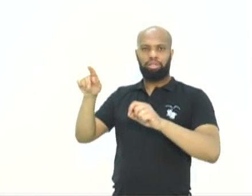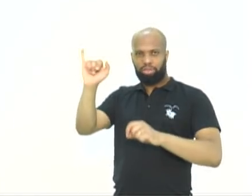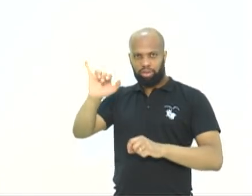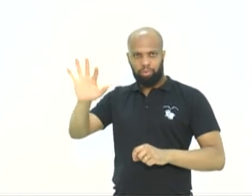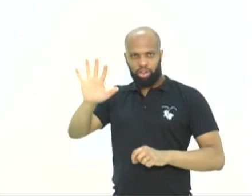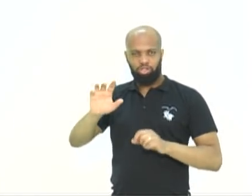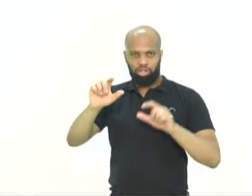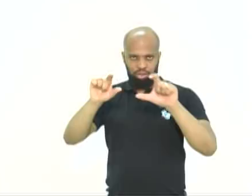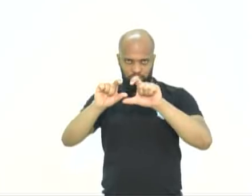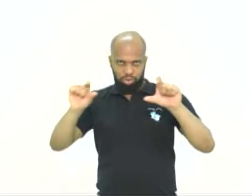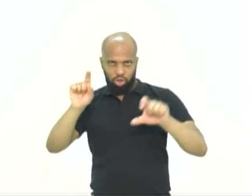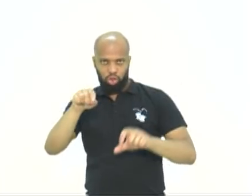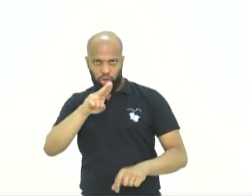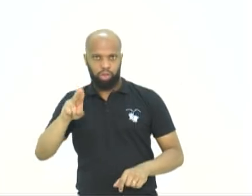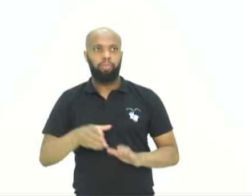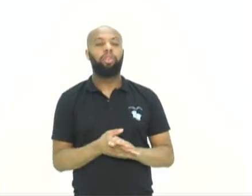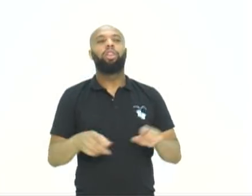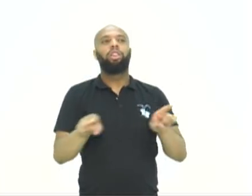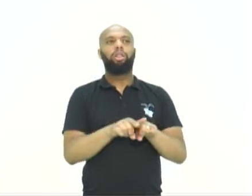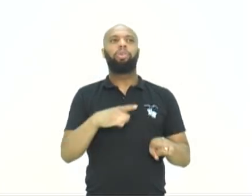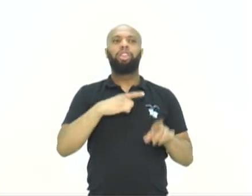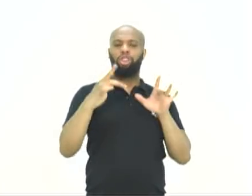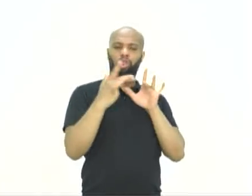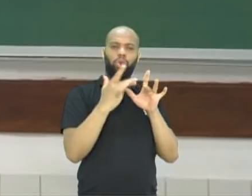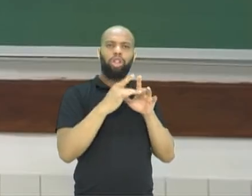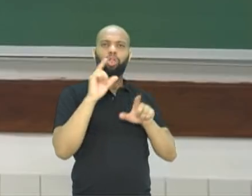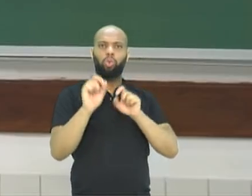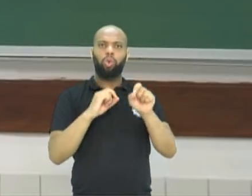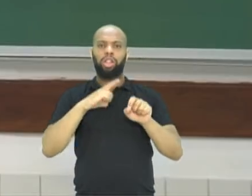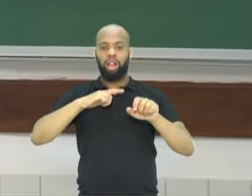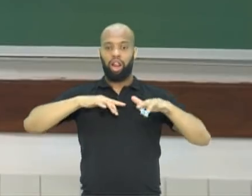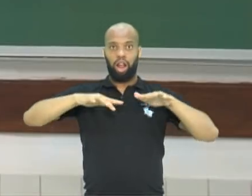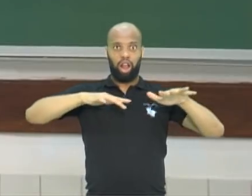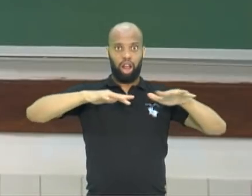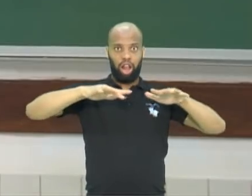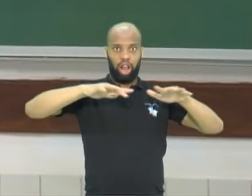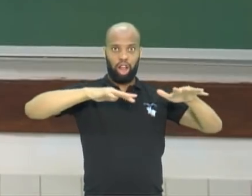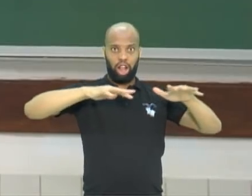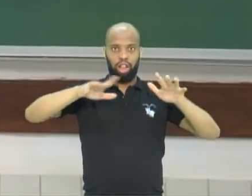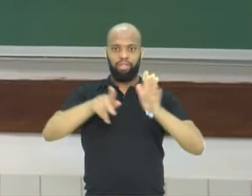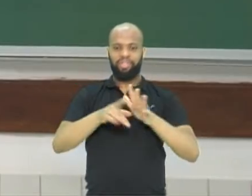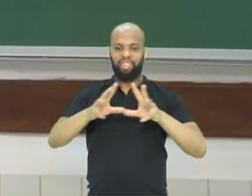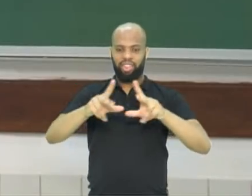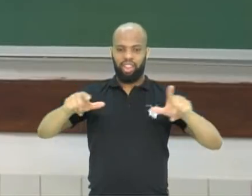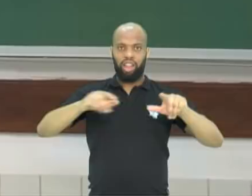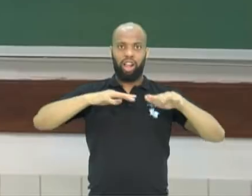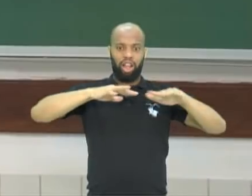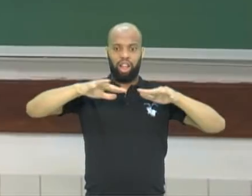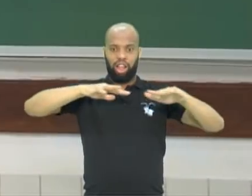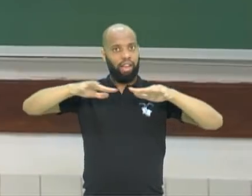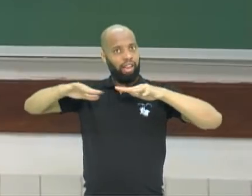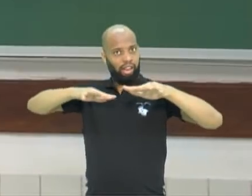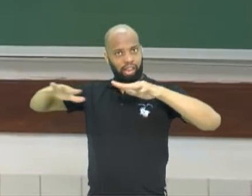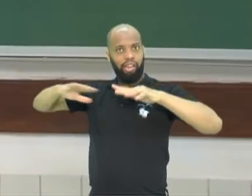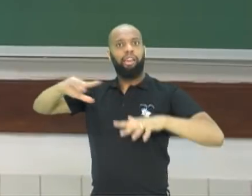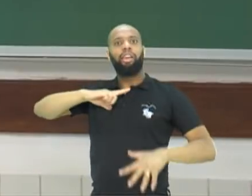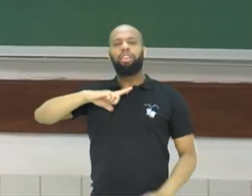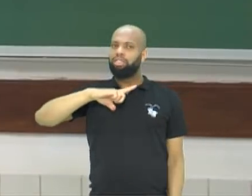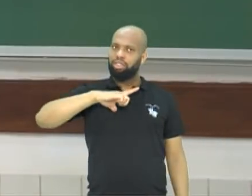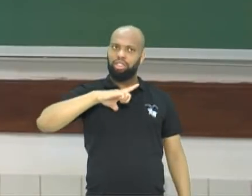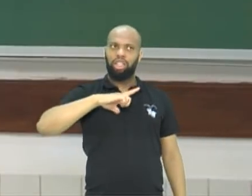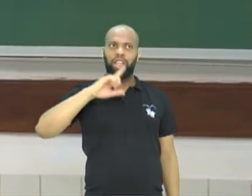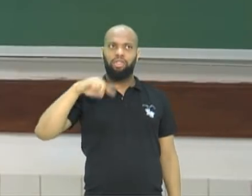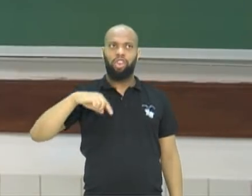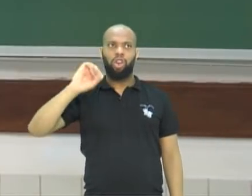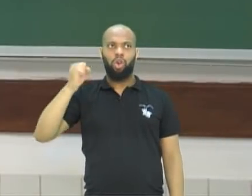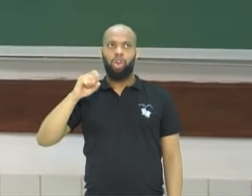chilena ele teve contato com um tremor de terra. Um tremor de terra lá com uma magnitude de